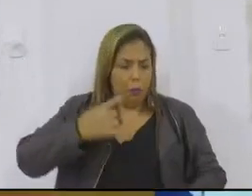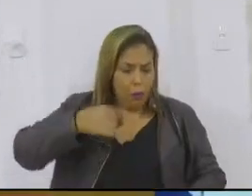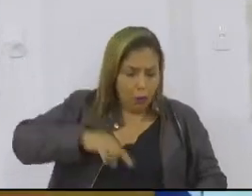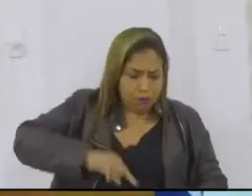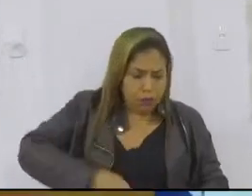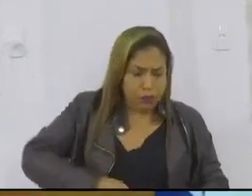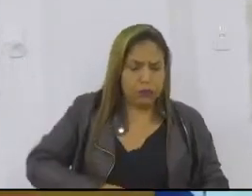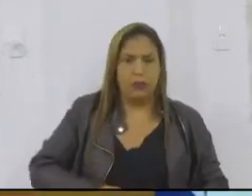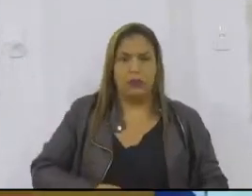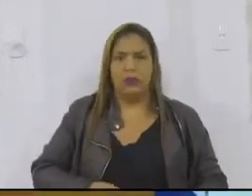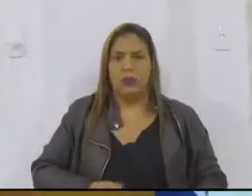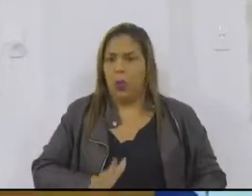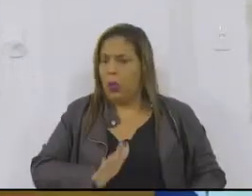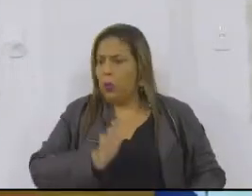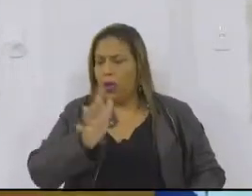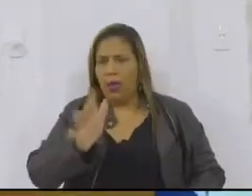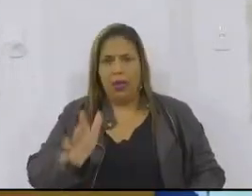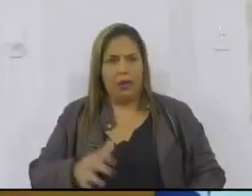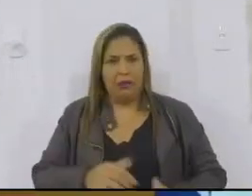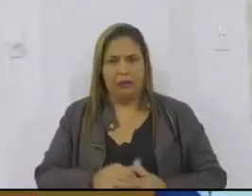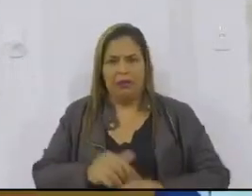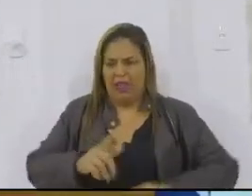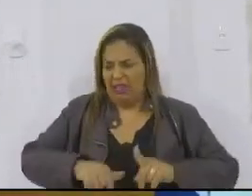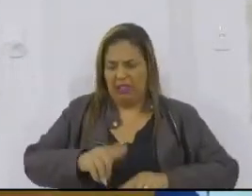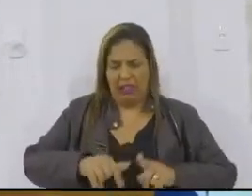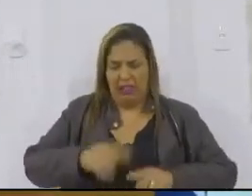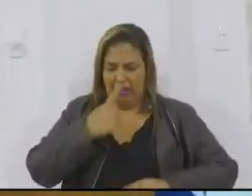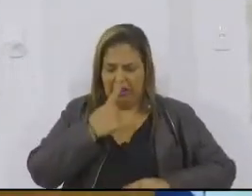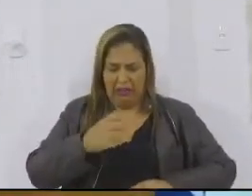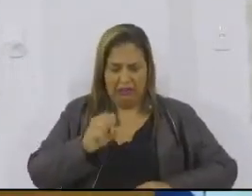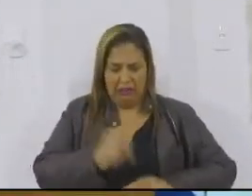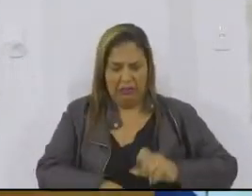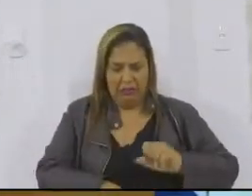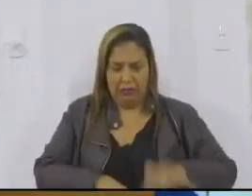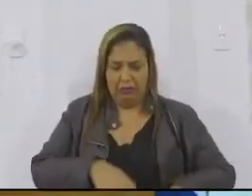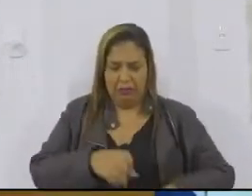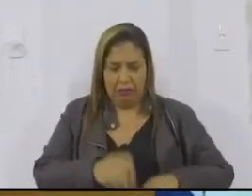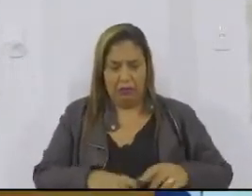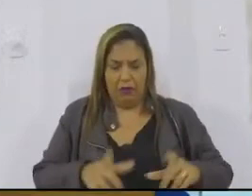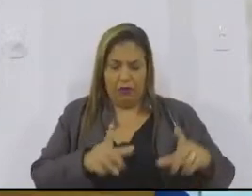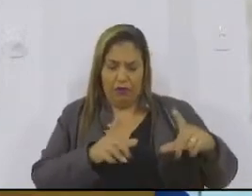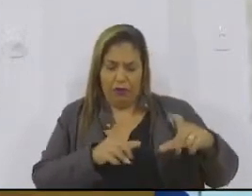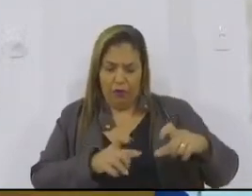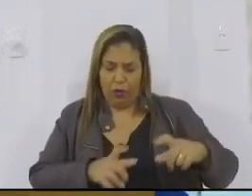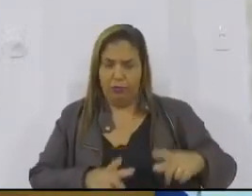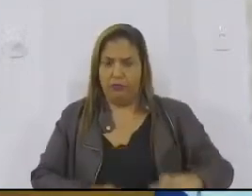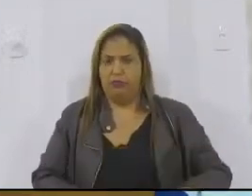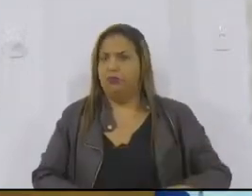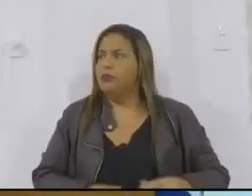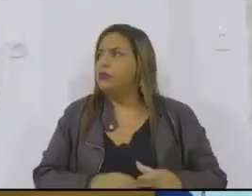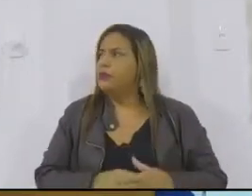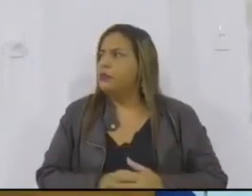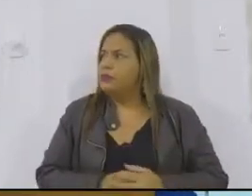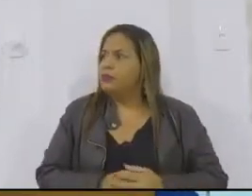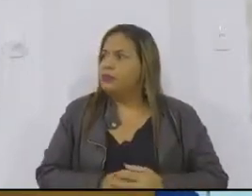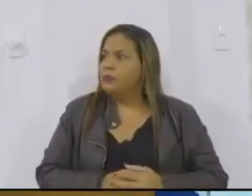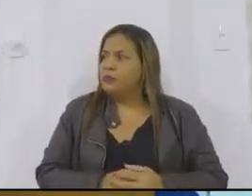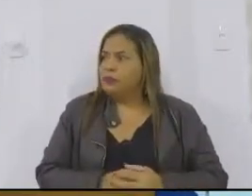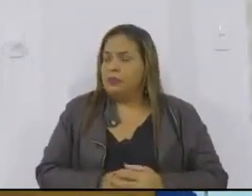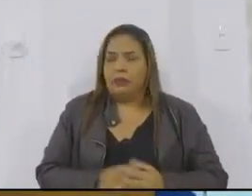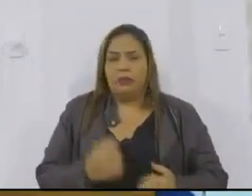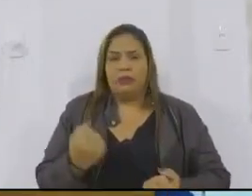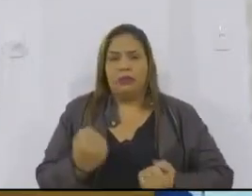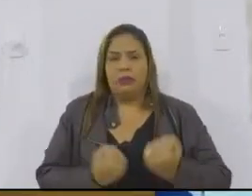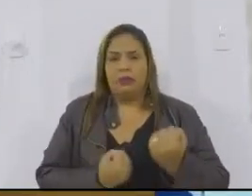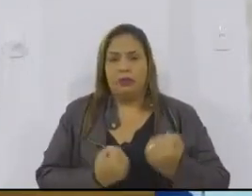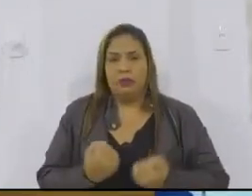presidente. Jogaram ali algum material ali. Por acaso, eu tenho foto no meu telefone. E os carros...